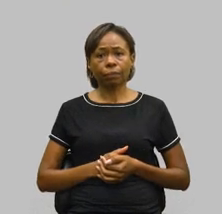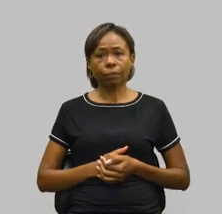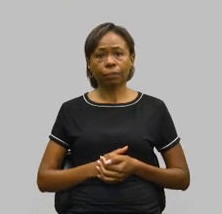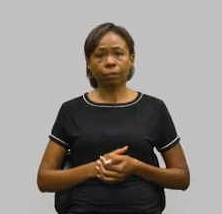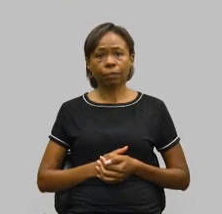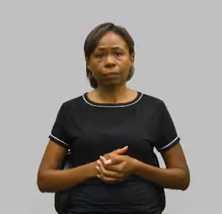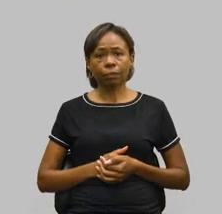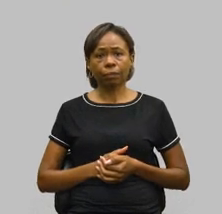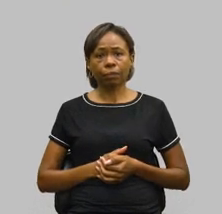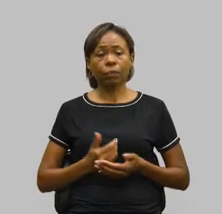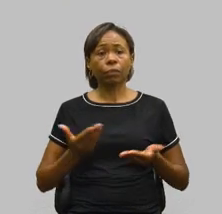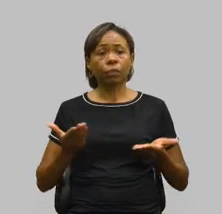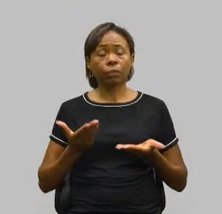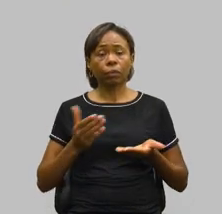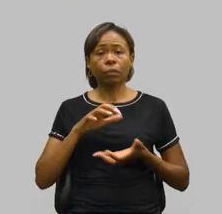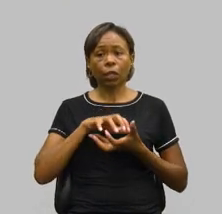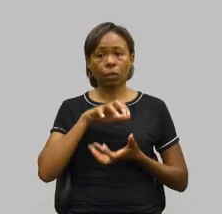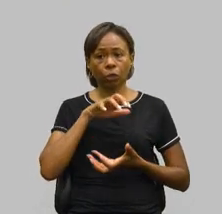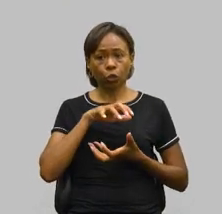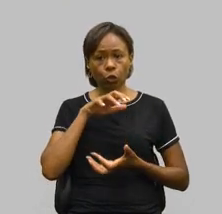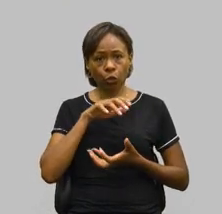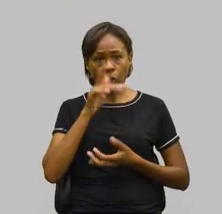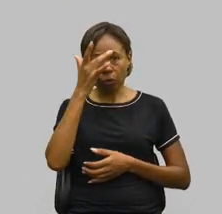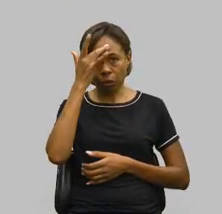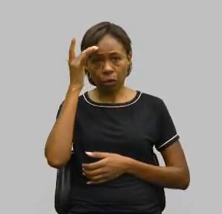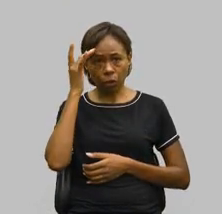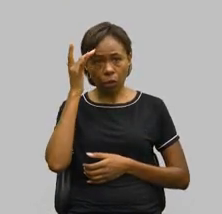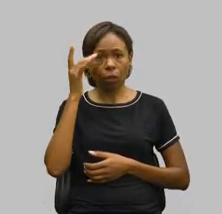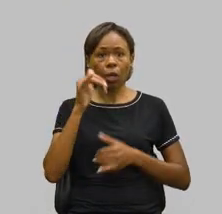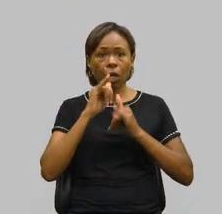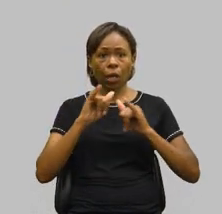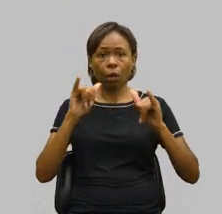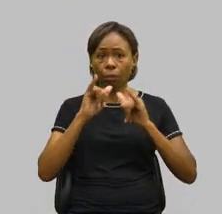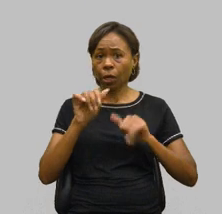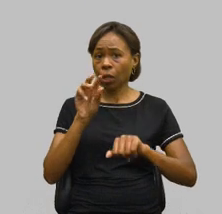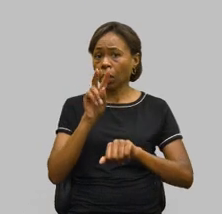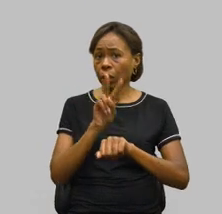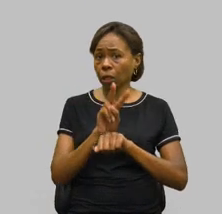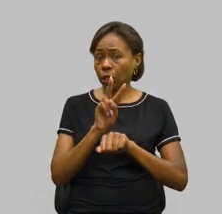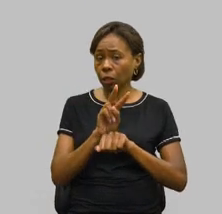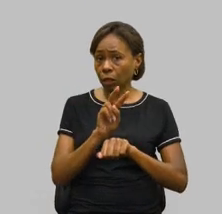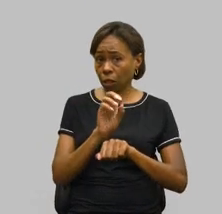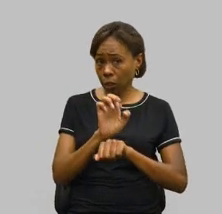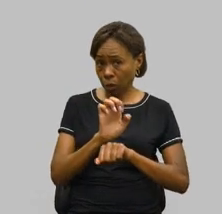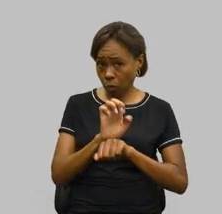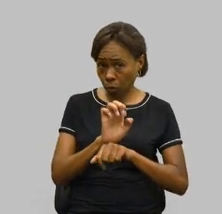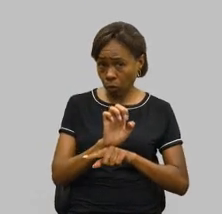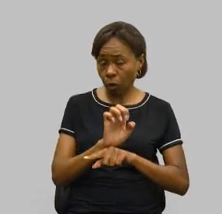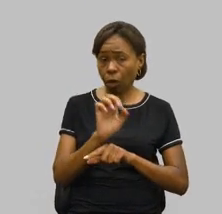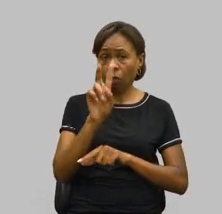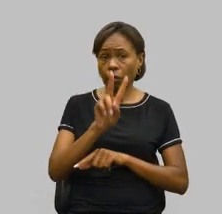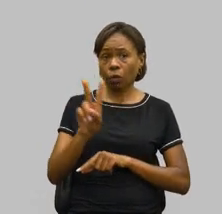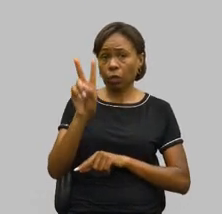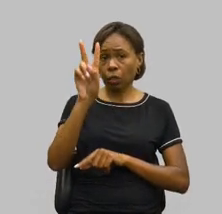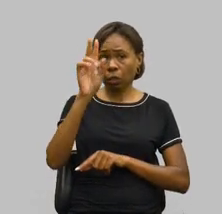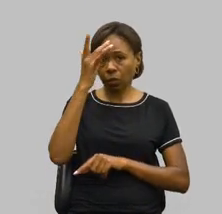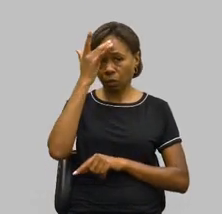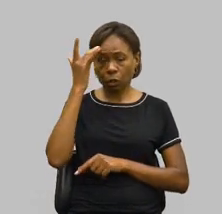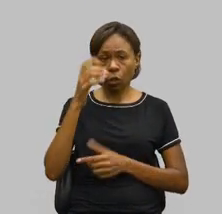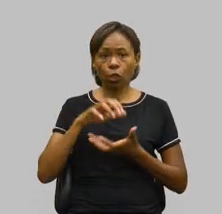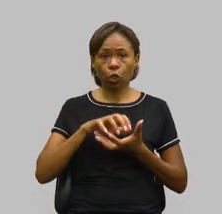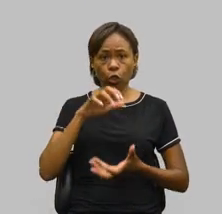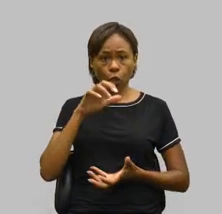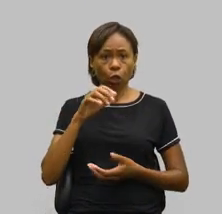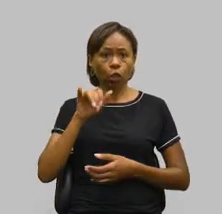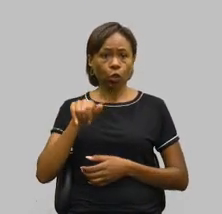jovens relação pessoa idosa campanha Estadual de valorização da pessoa idosa lançada agora no mês de junho com abrangência em todo o território estadual